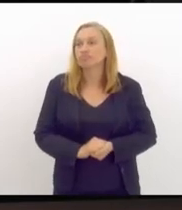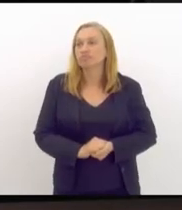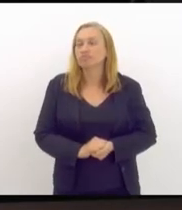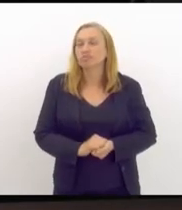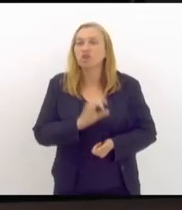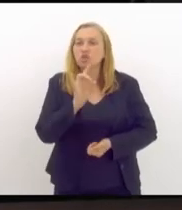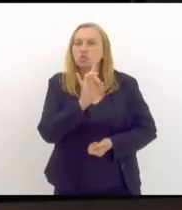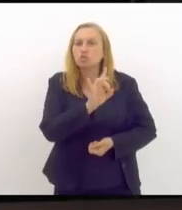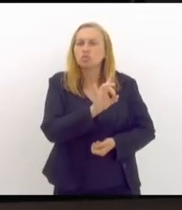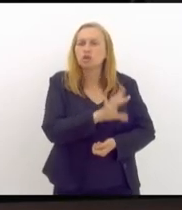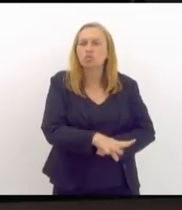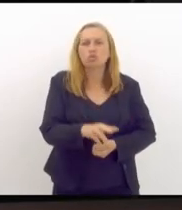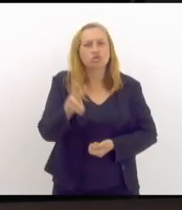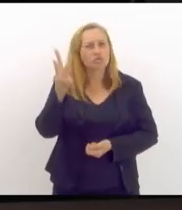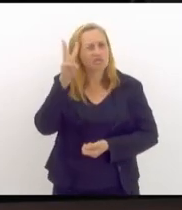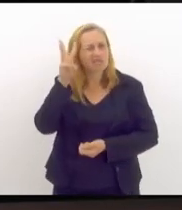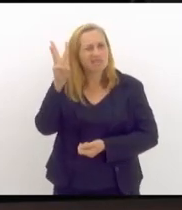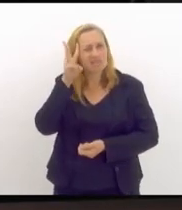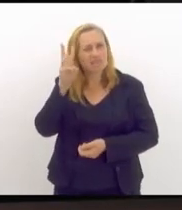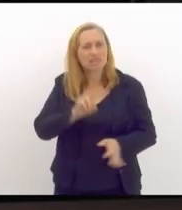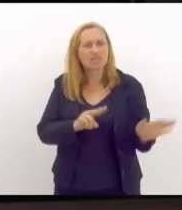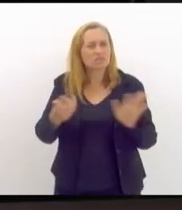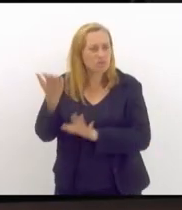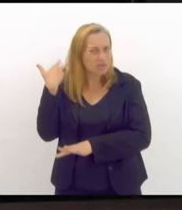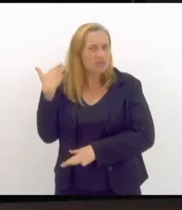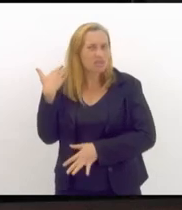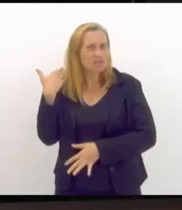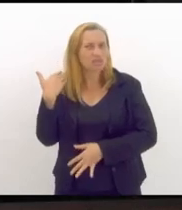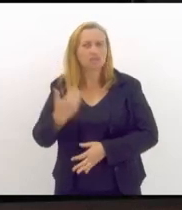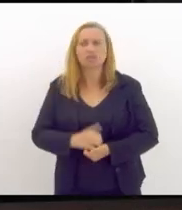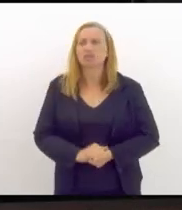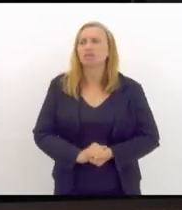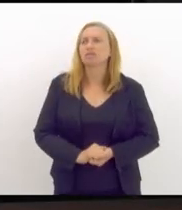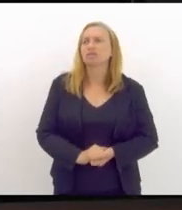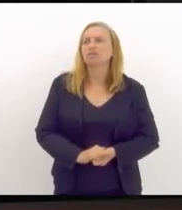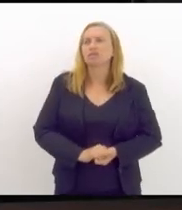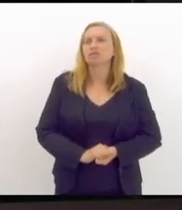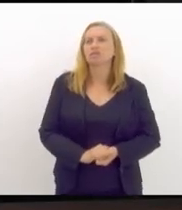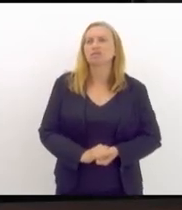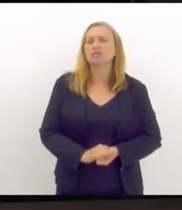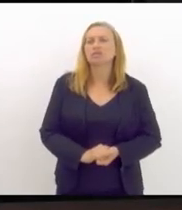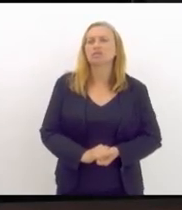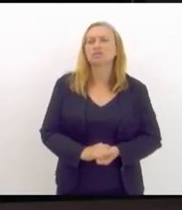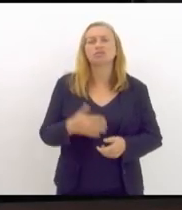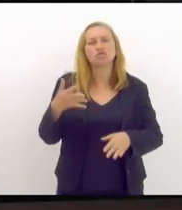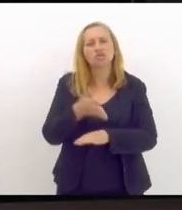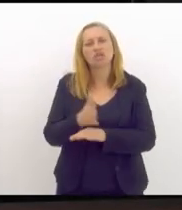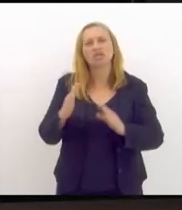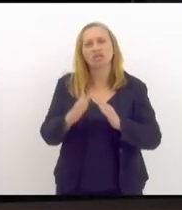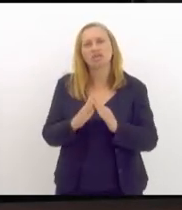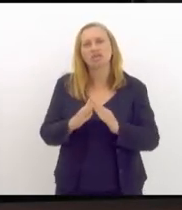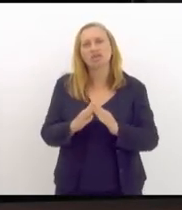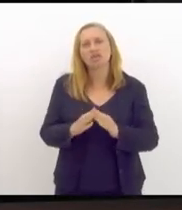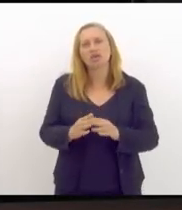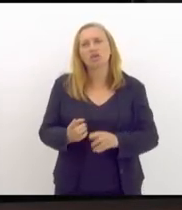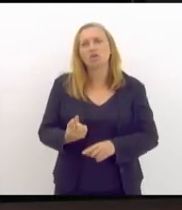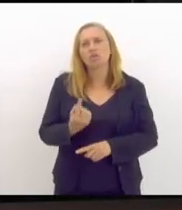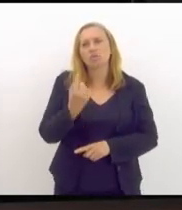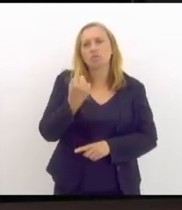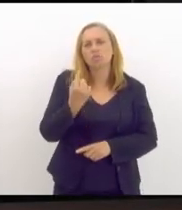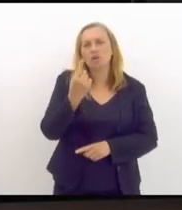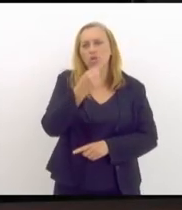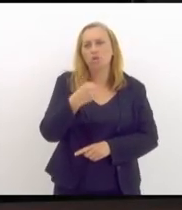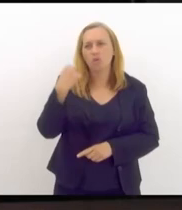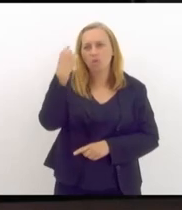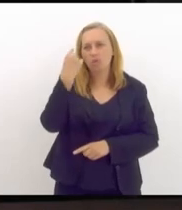na última terça-feira na semana passada eu cheguei em casa por volta de uma hora